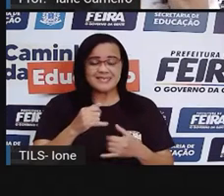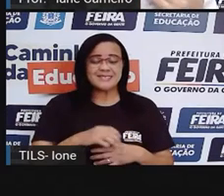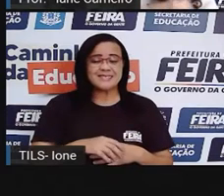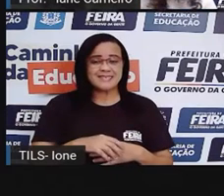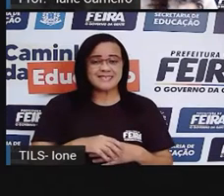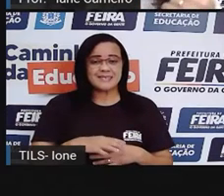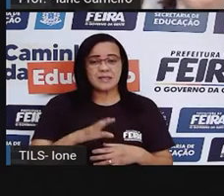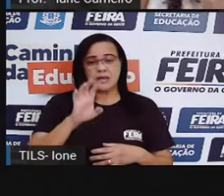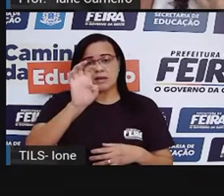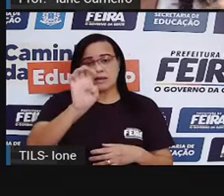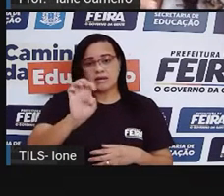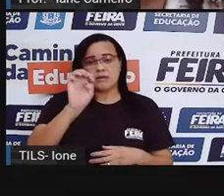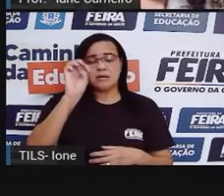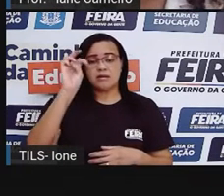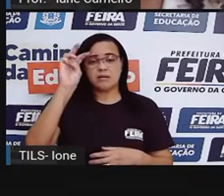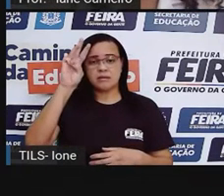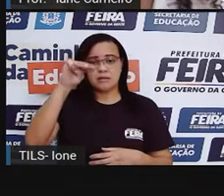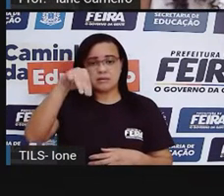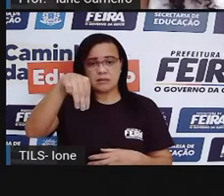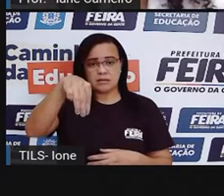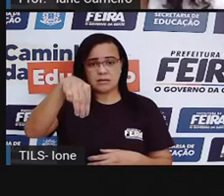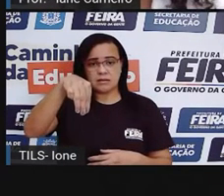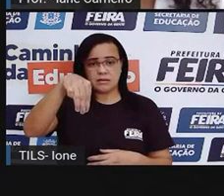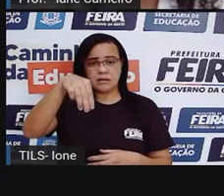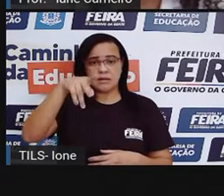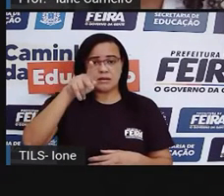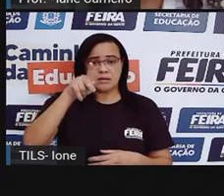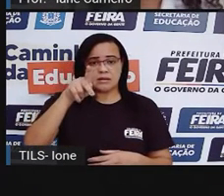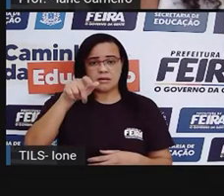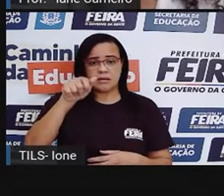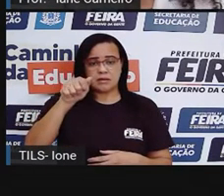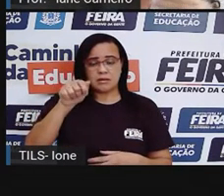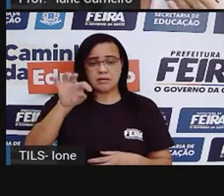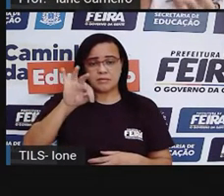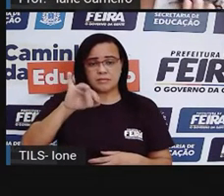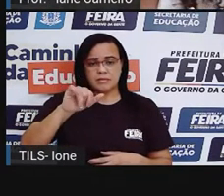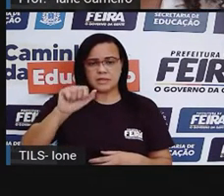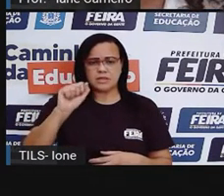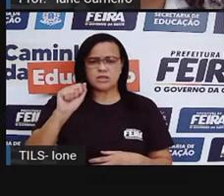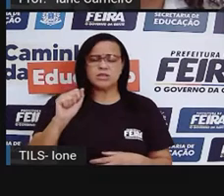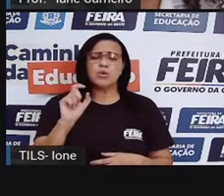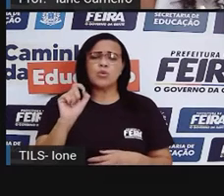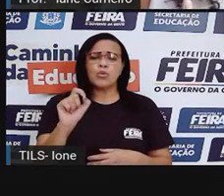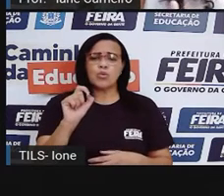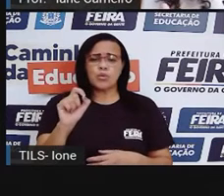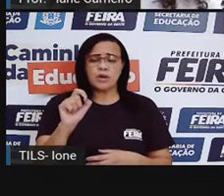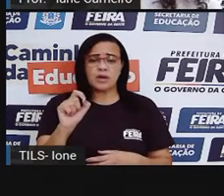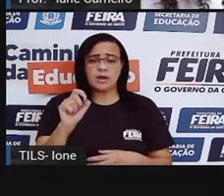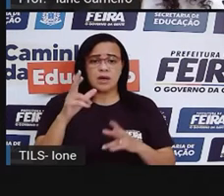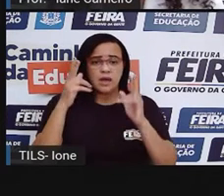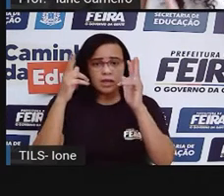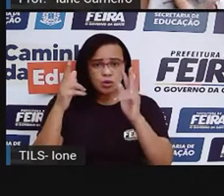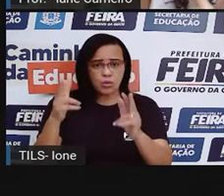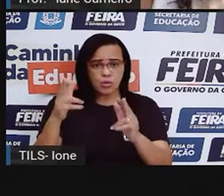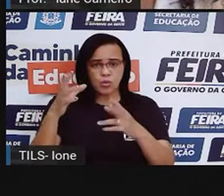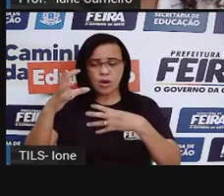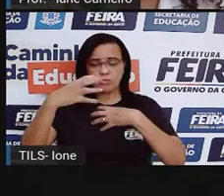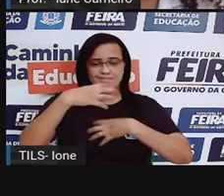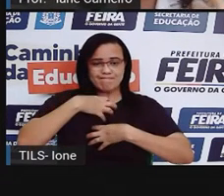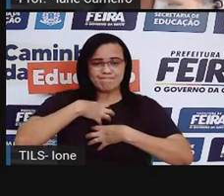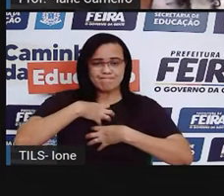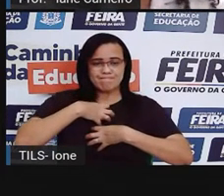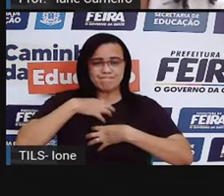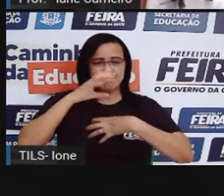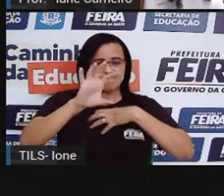a ação de se colocar no lugar de outra pessoa, buscando agir ou pensar da